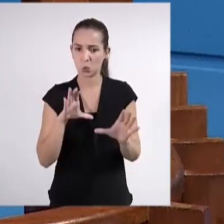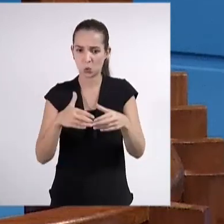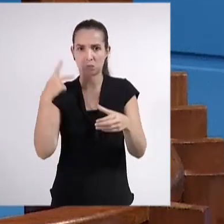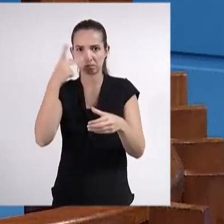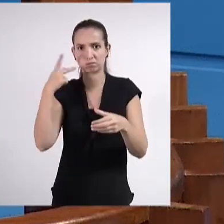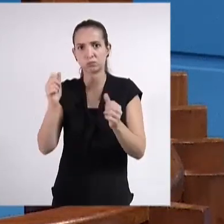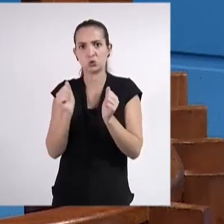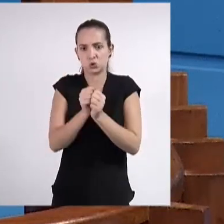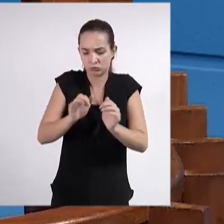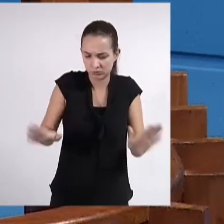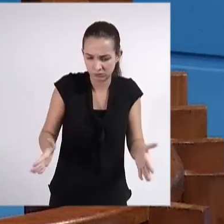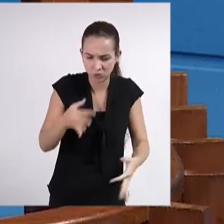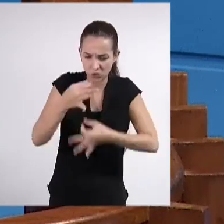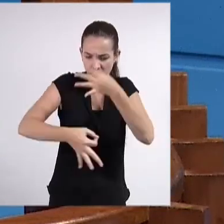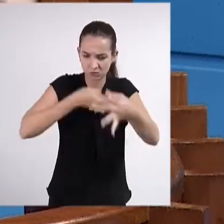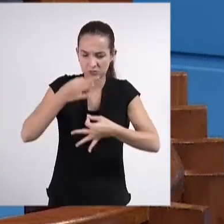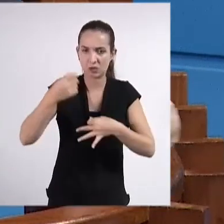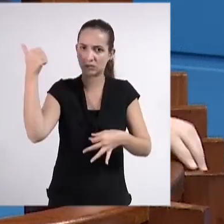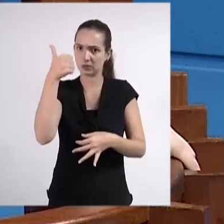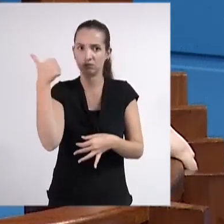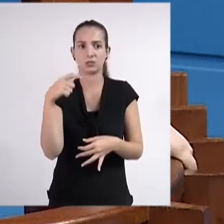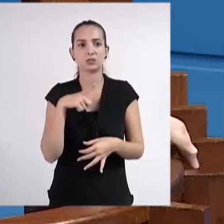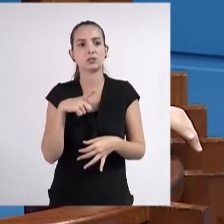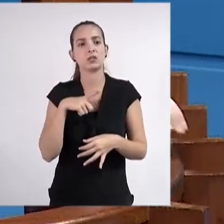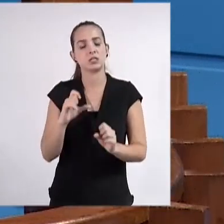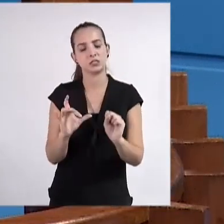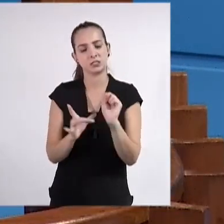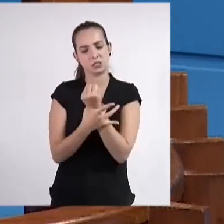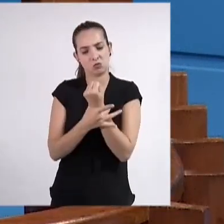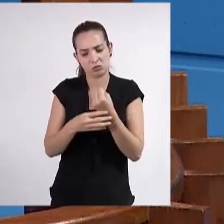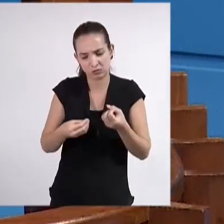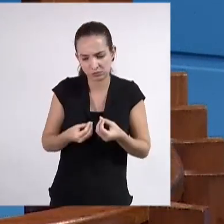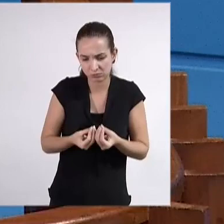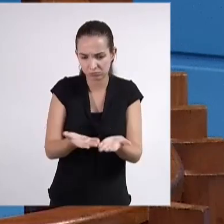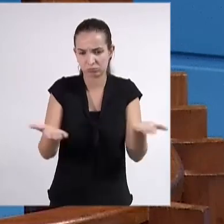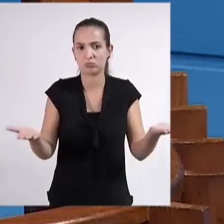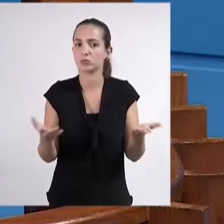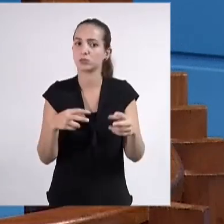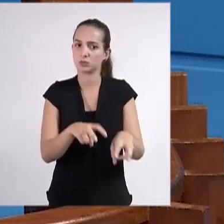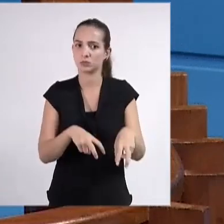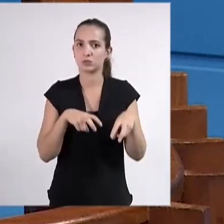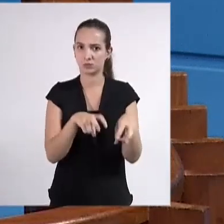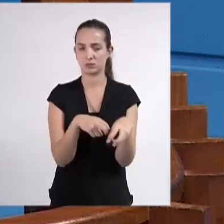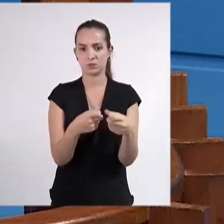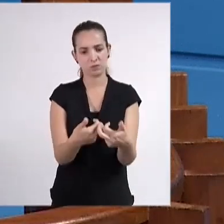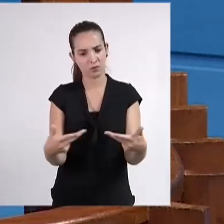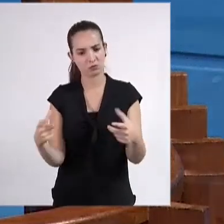possamos, em primeiro lugar, transmitir segurança jurídica no campo.